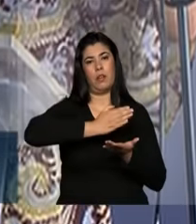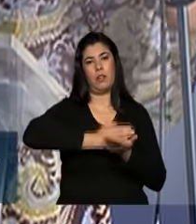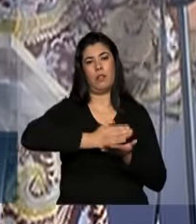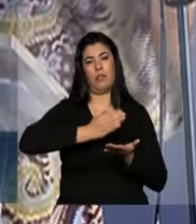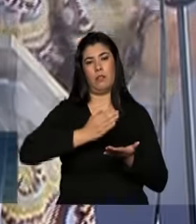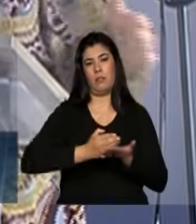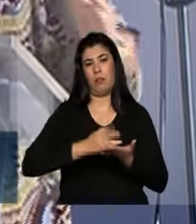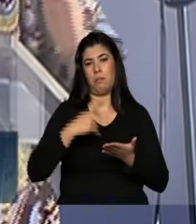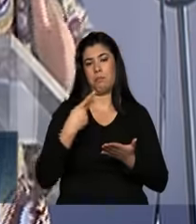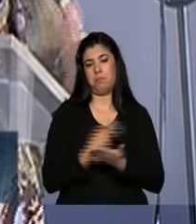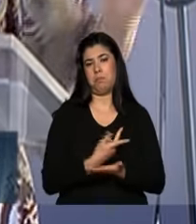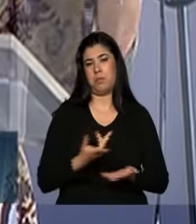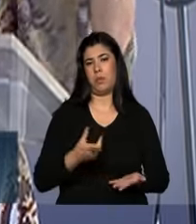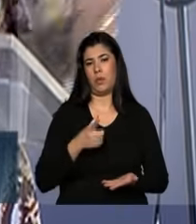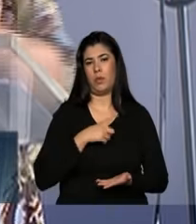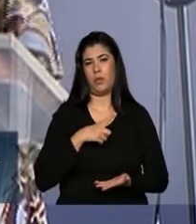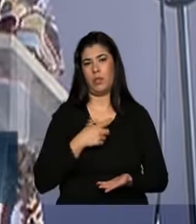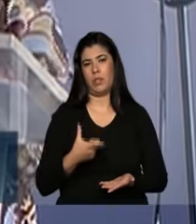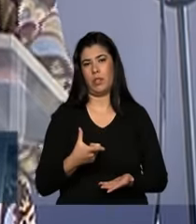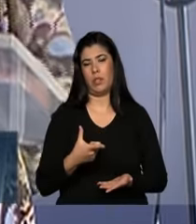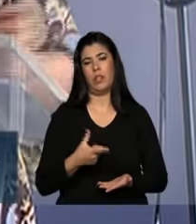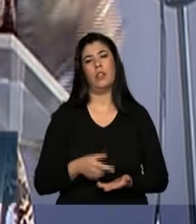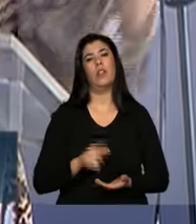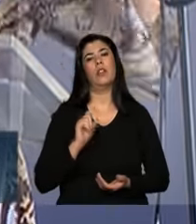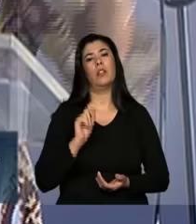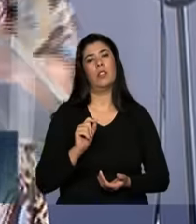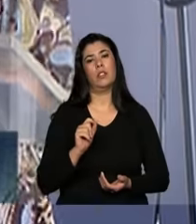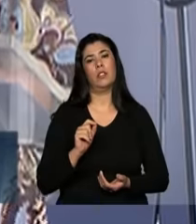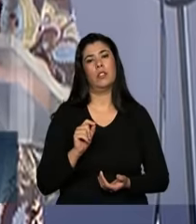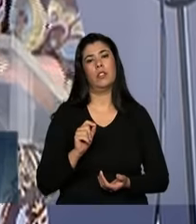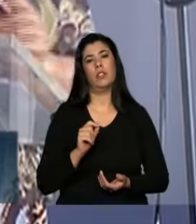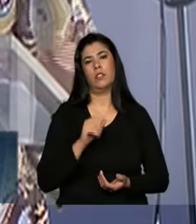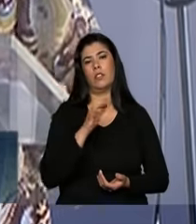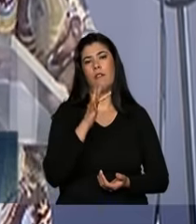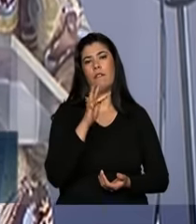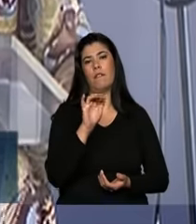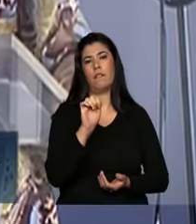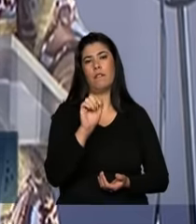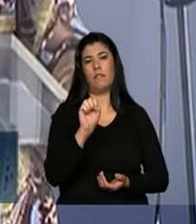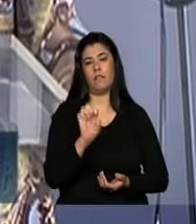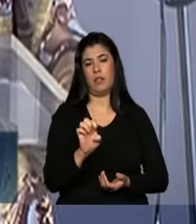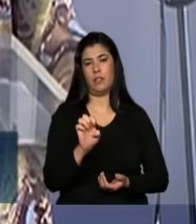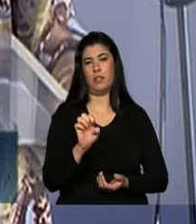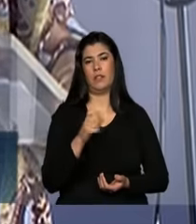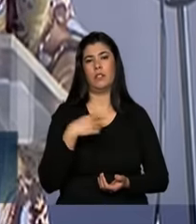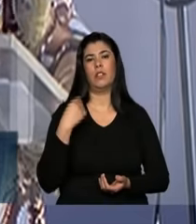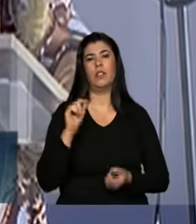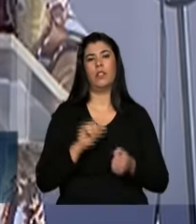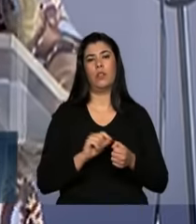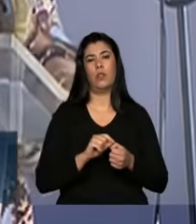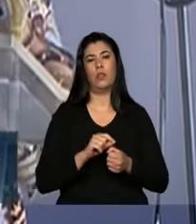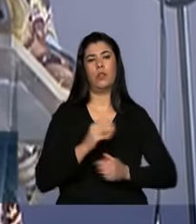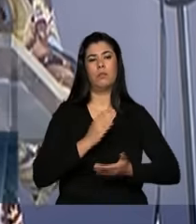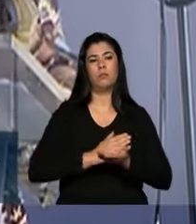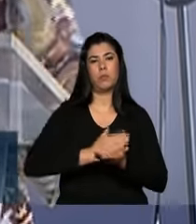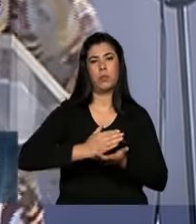a cada momento, a cada vez, em cada fase, fazemos casa